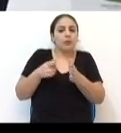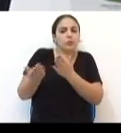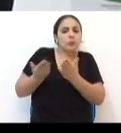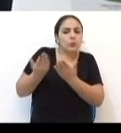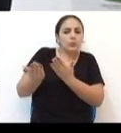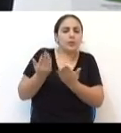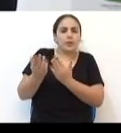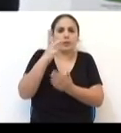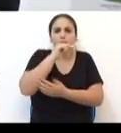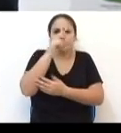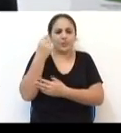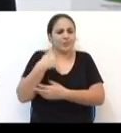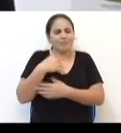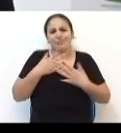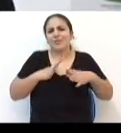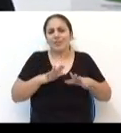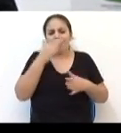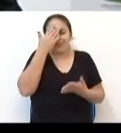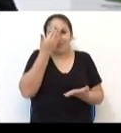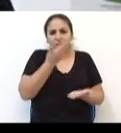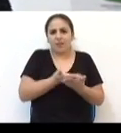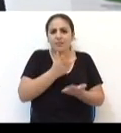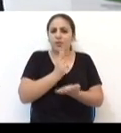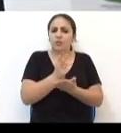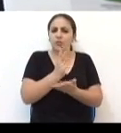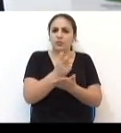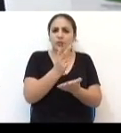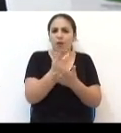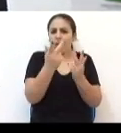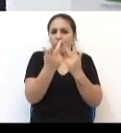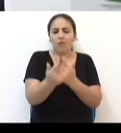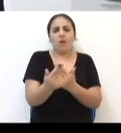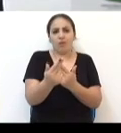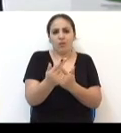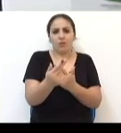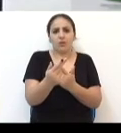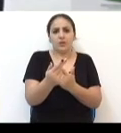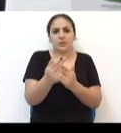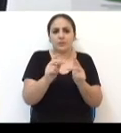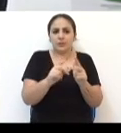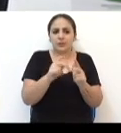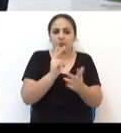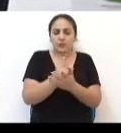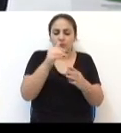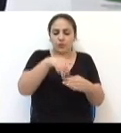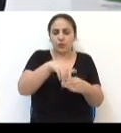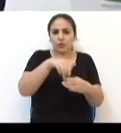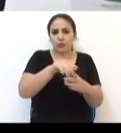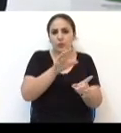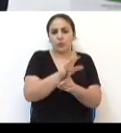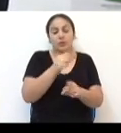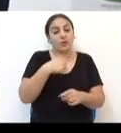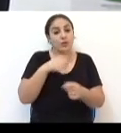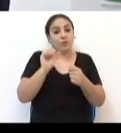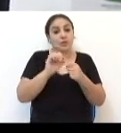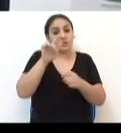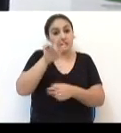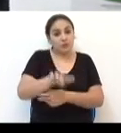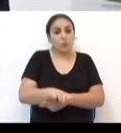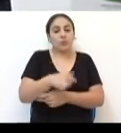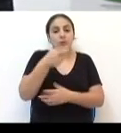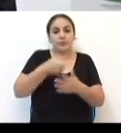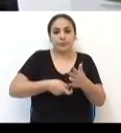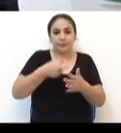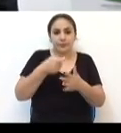senhor prefeito, eu não quero acreditar que ele vai seguir na mesma linha da manutenção do veto. Faço mais uma vez